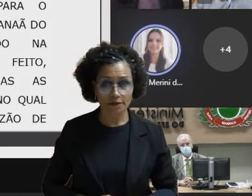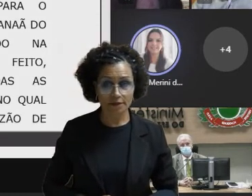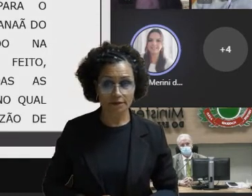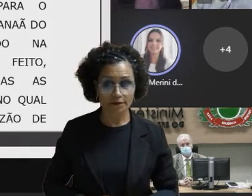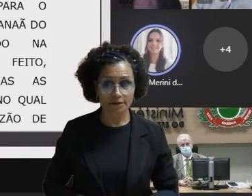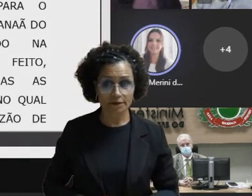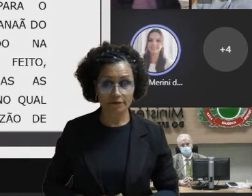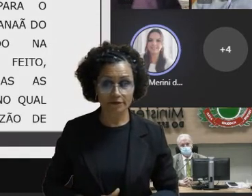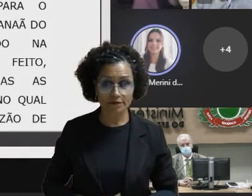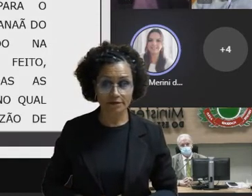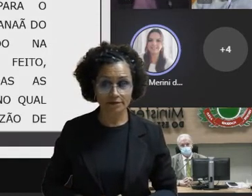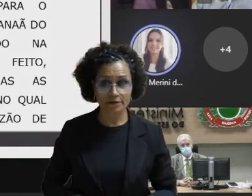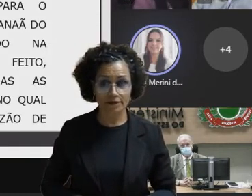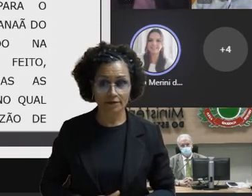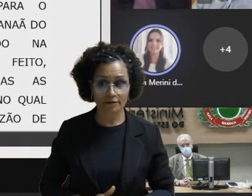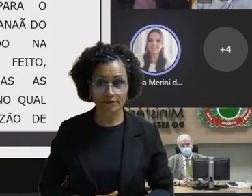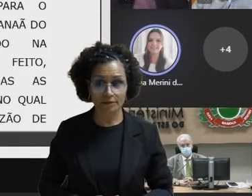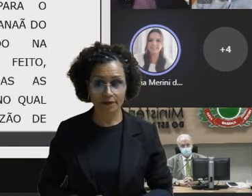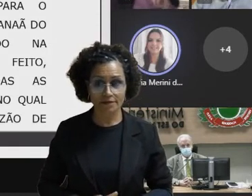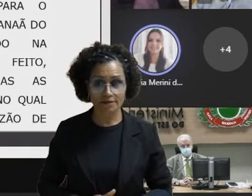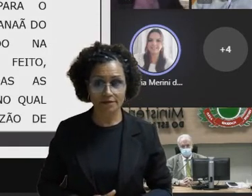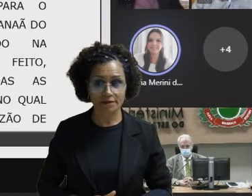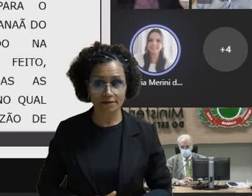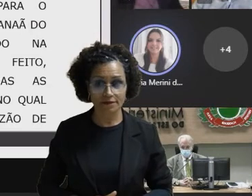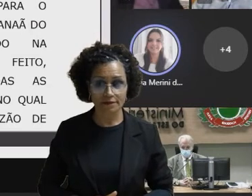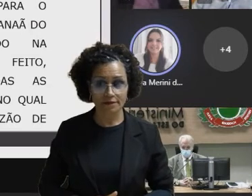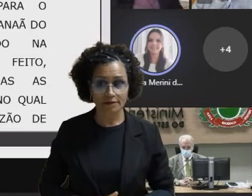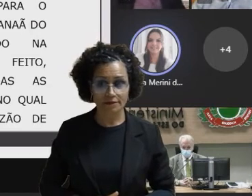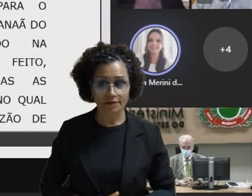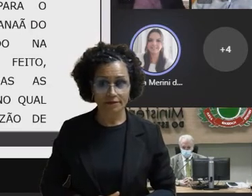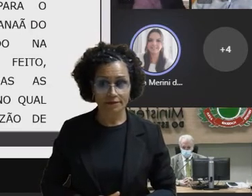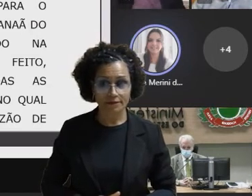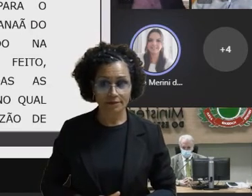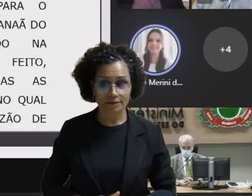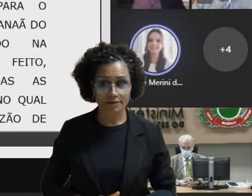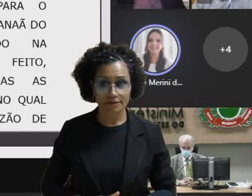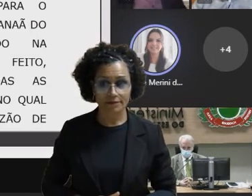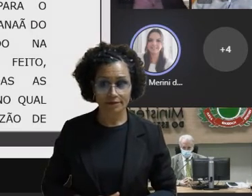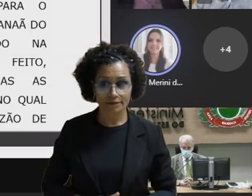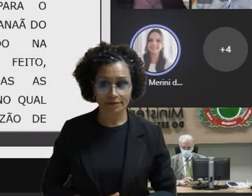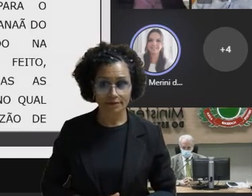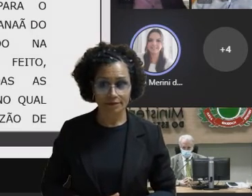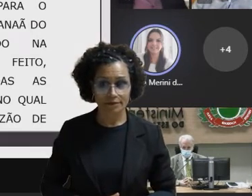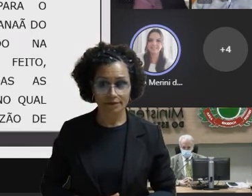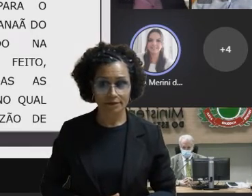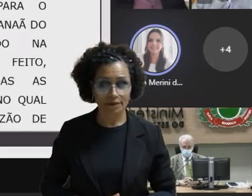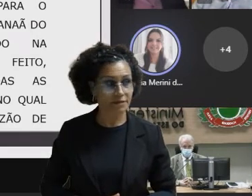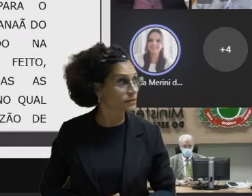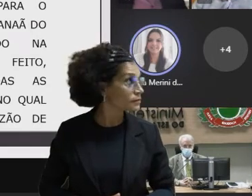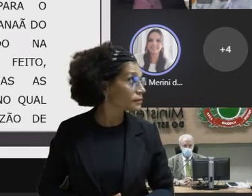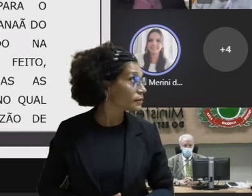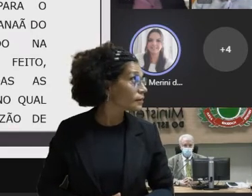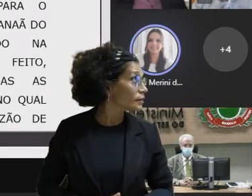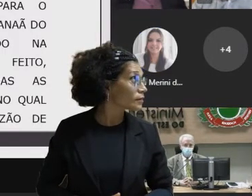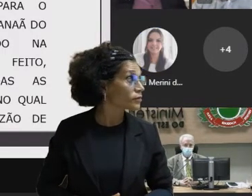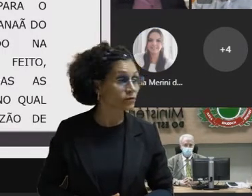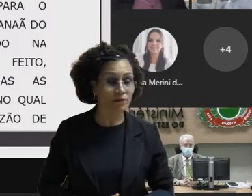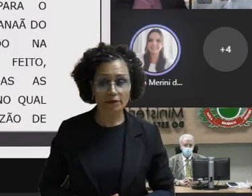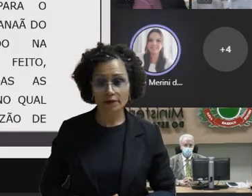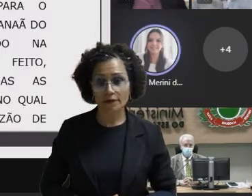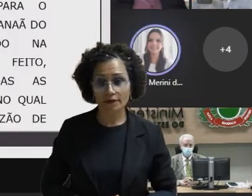Desce um pouco para mim. Ah, já conheço ele e eu